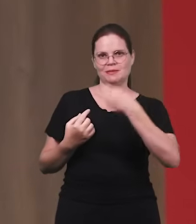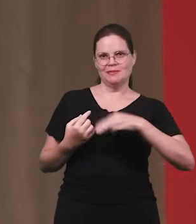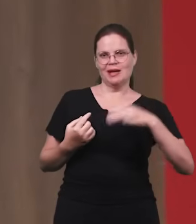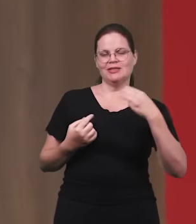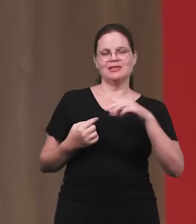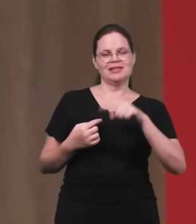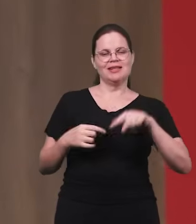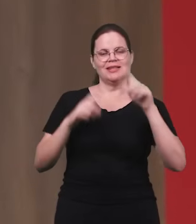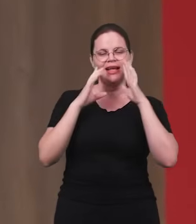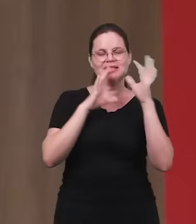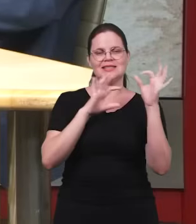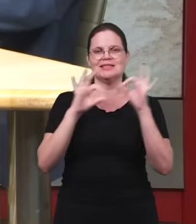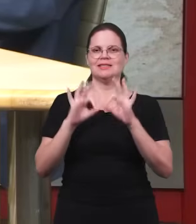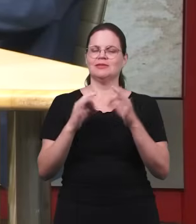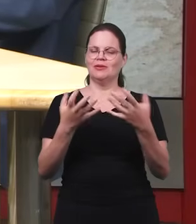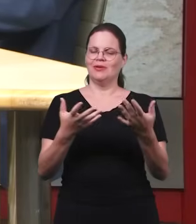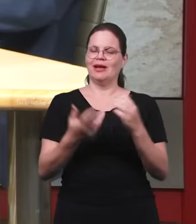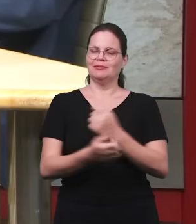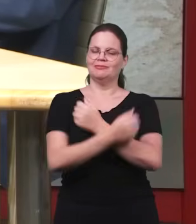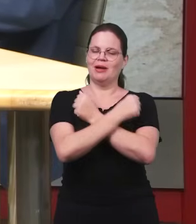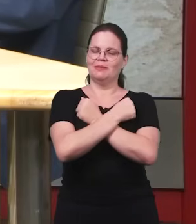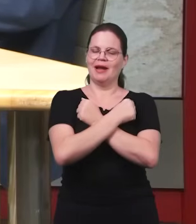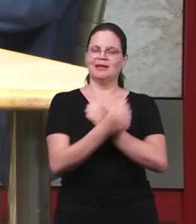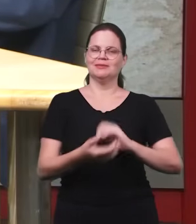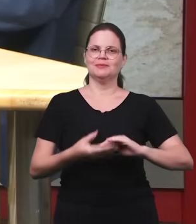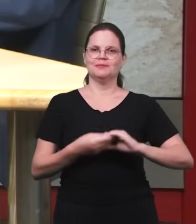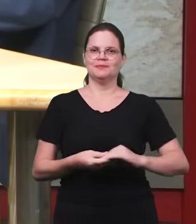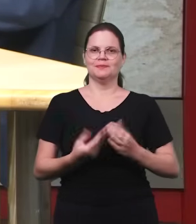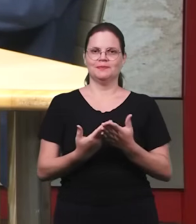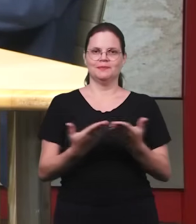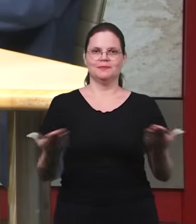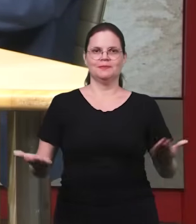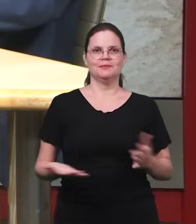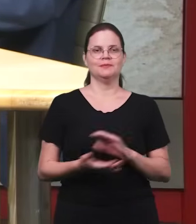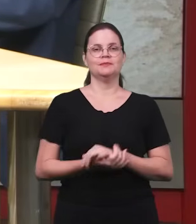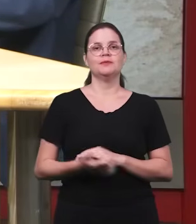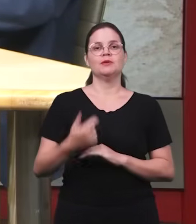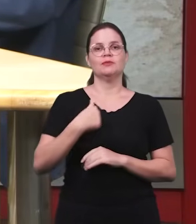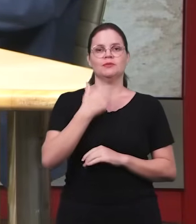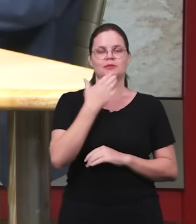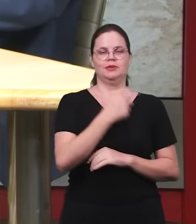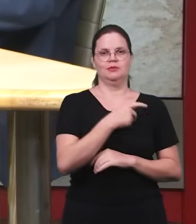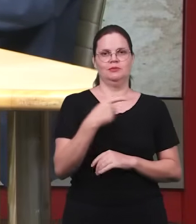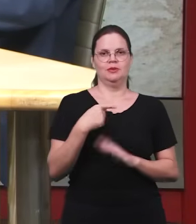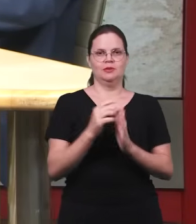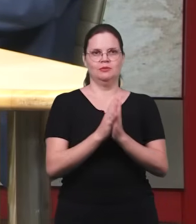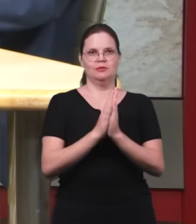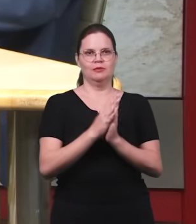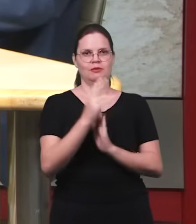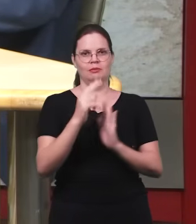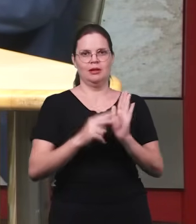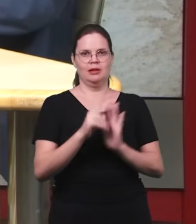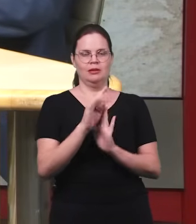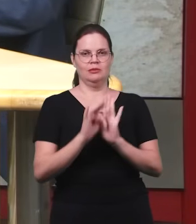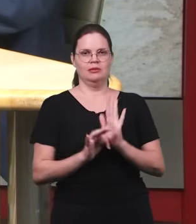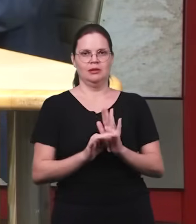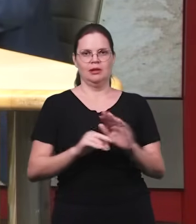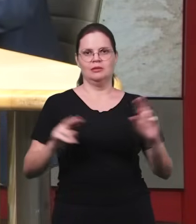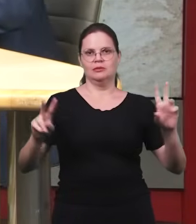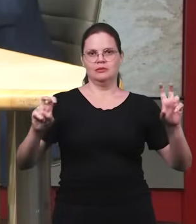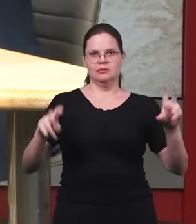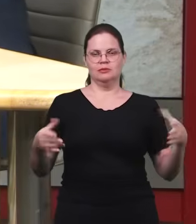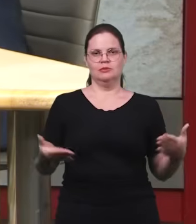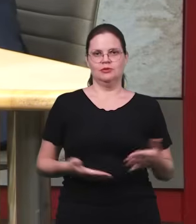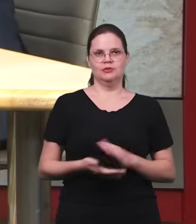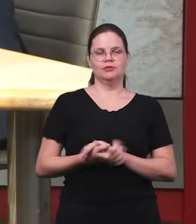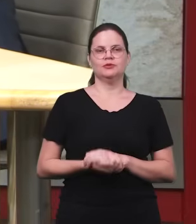saudar, que Deus abençoe a eles. Amém. Pediu o pastor Guilherme que possa ler o texto que deu origem ao